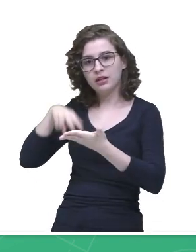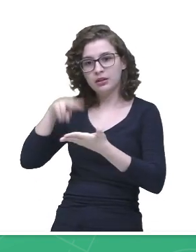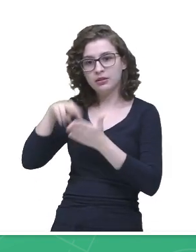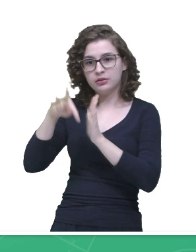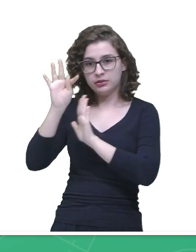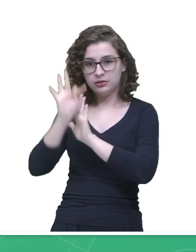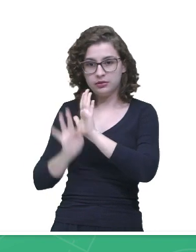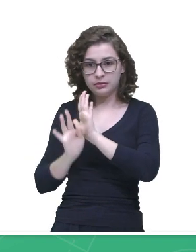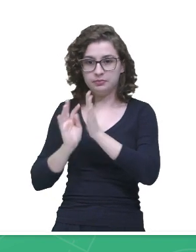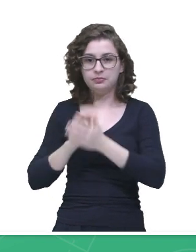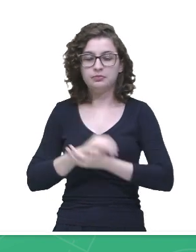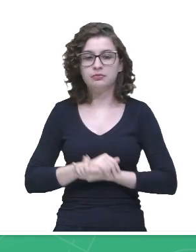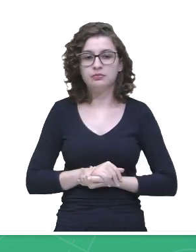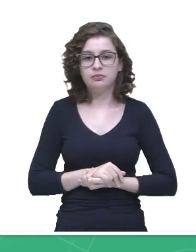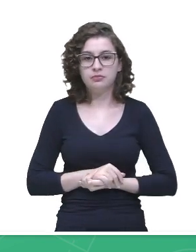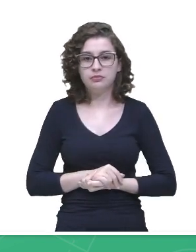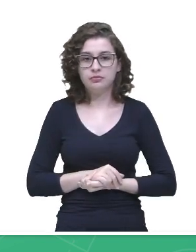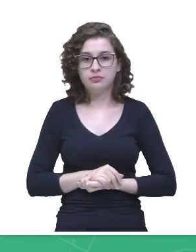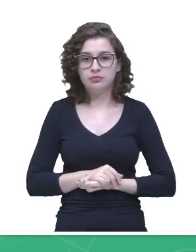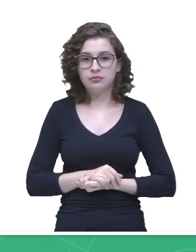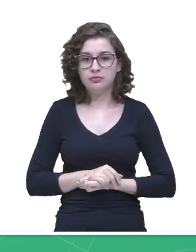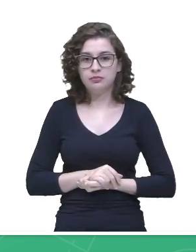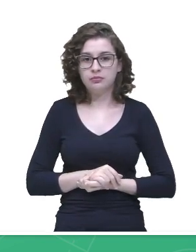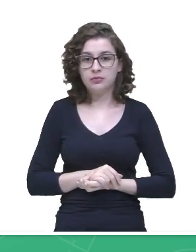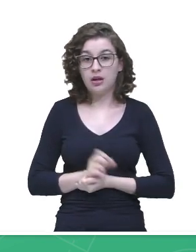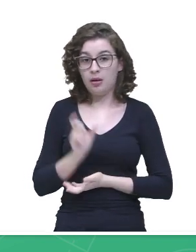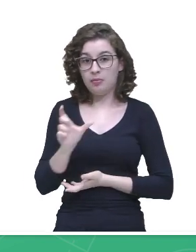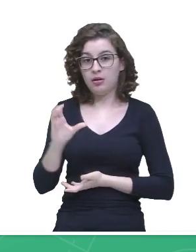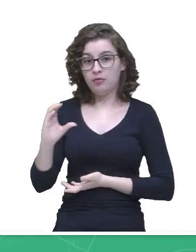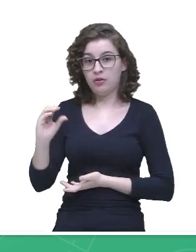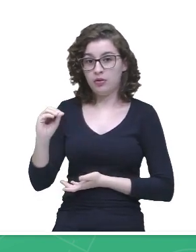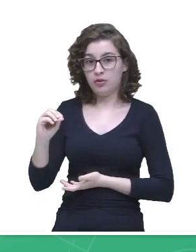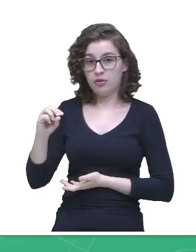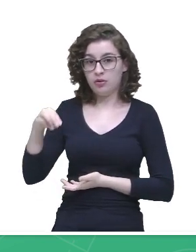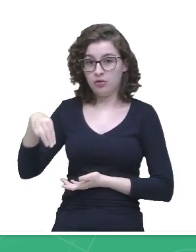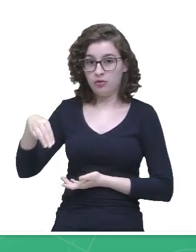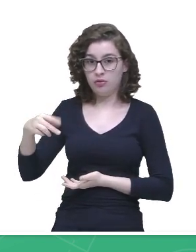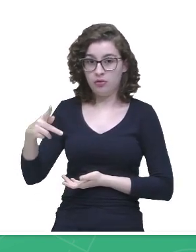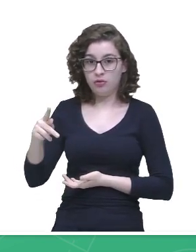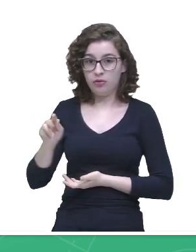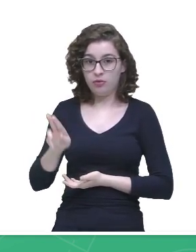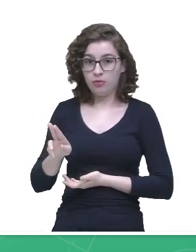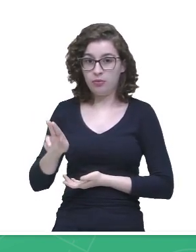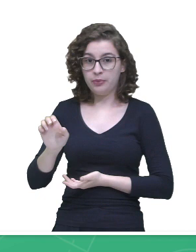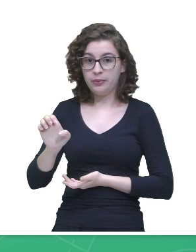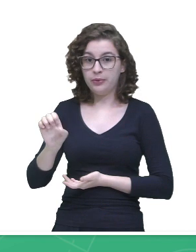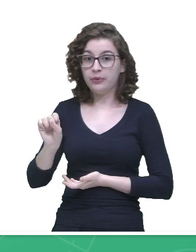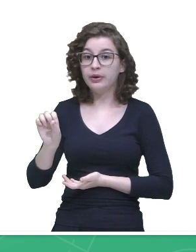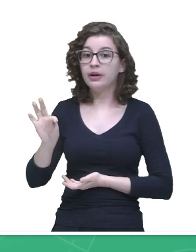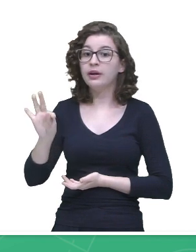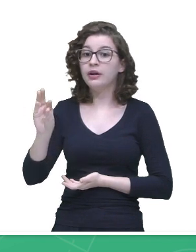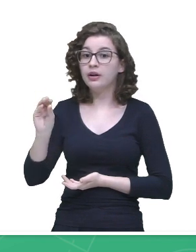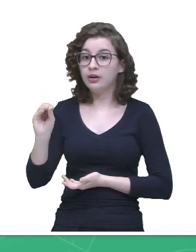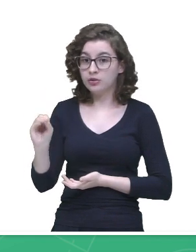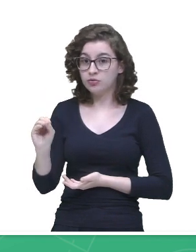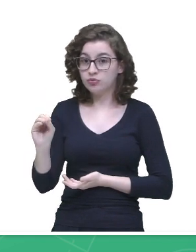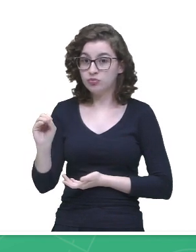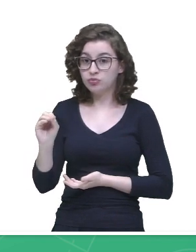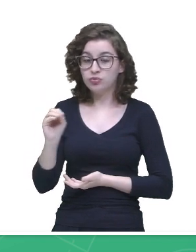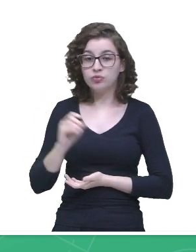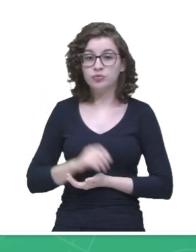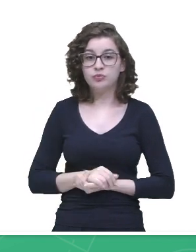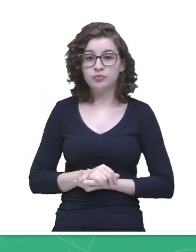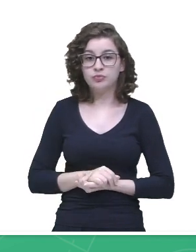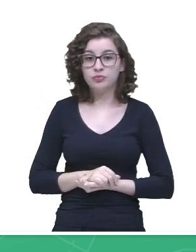Olha, atentem também para essa palavra, compuesto, que em português é composto. Ou seja, não é algo ímpar,